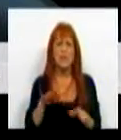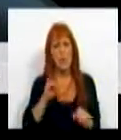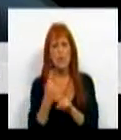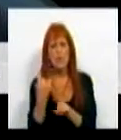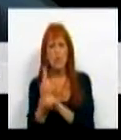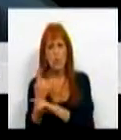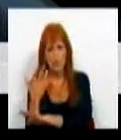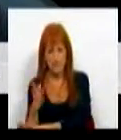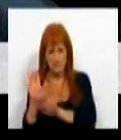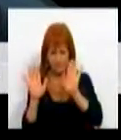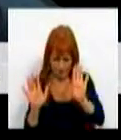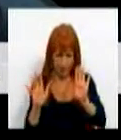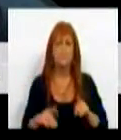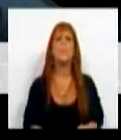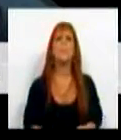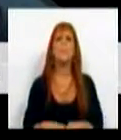outras questões.